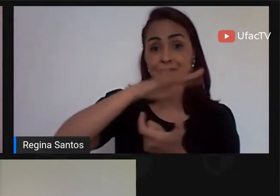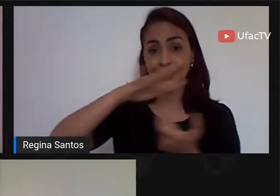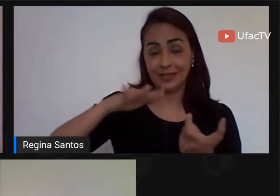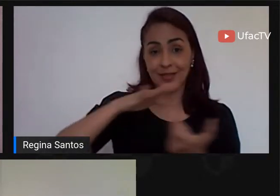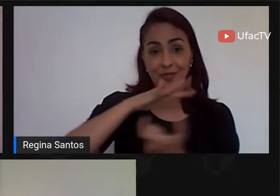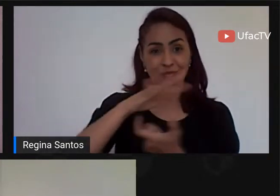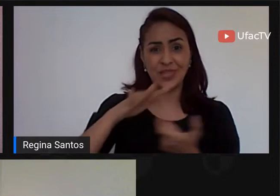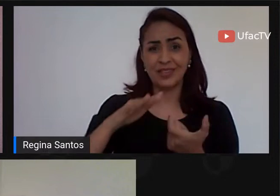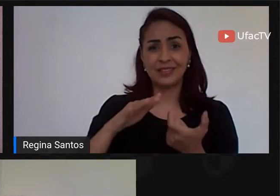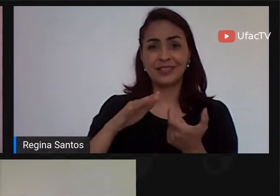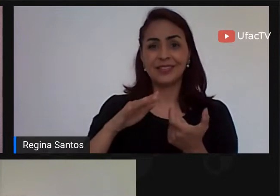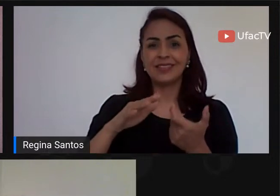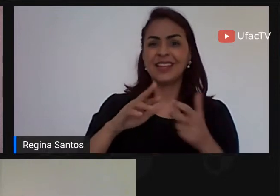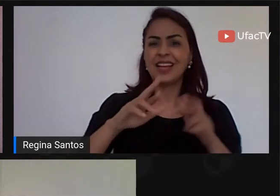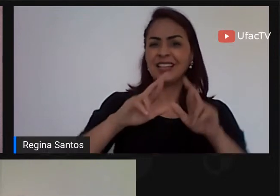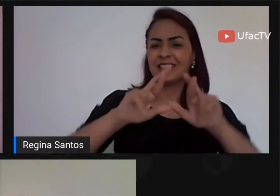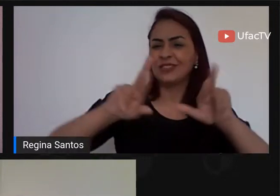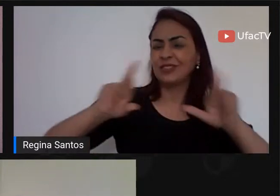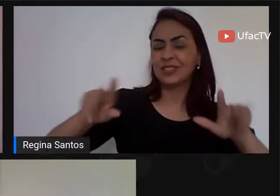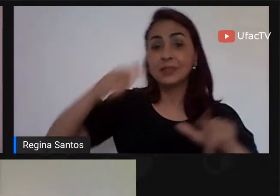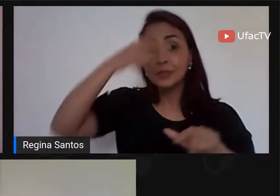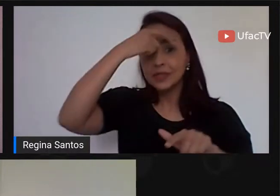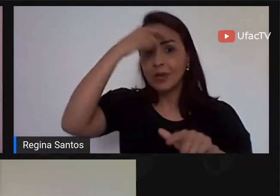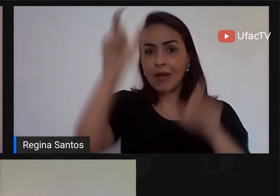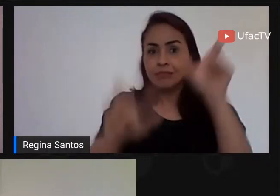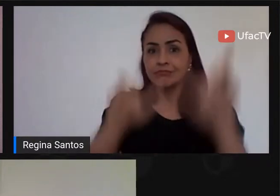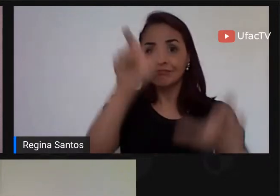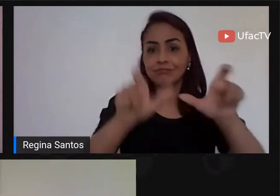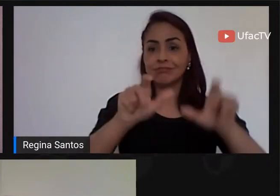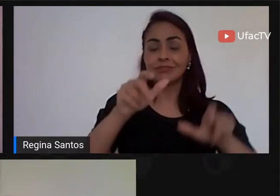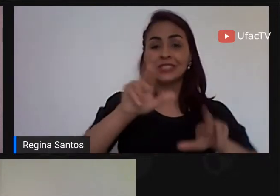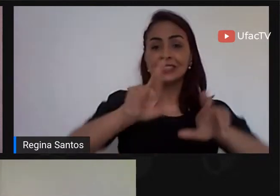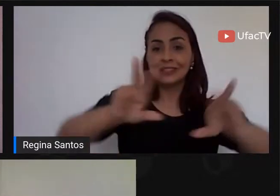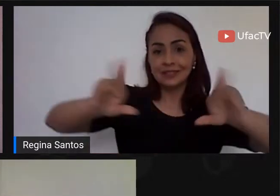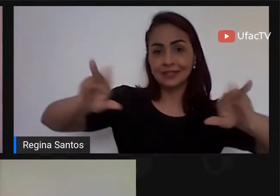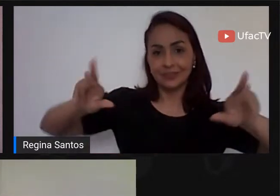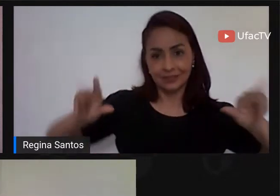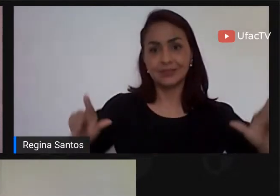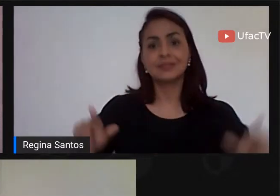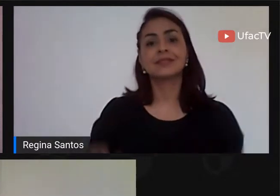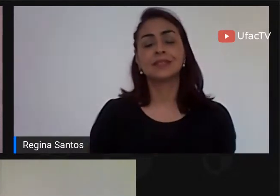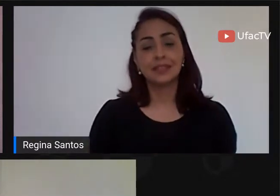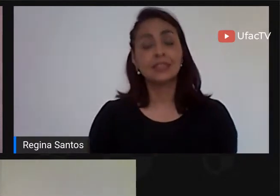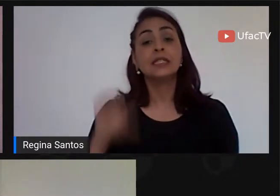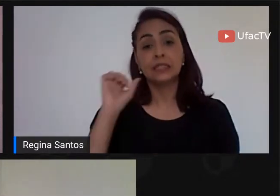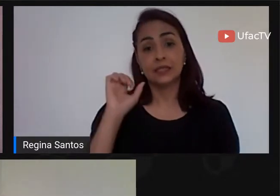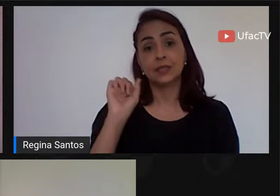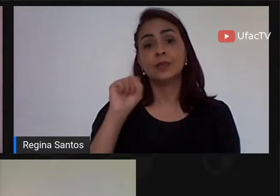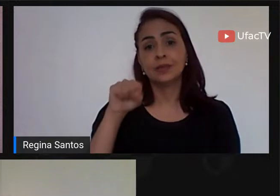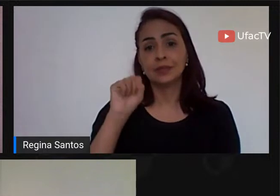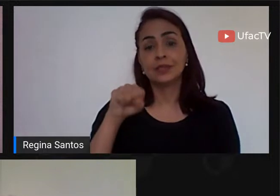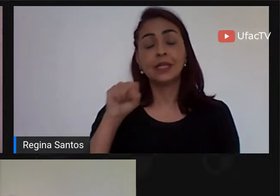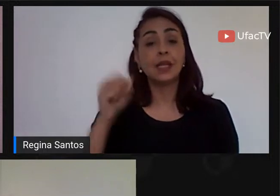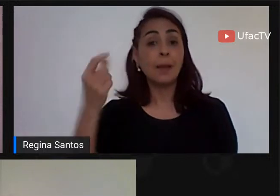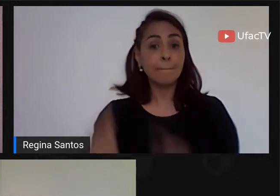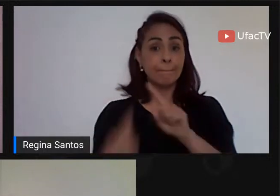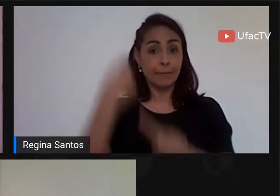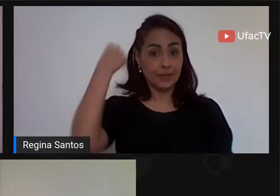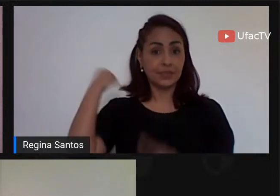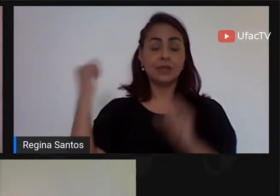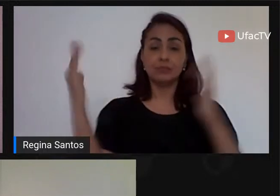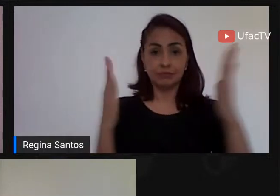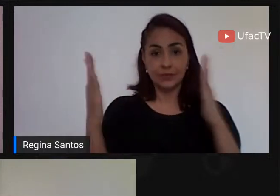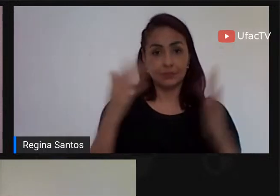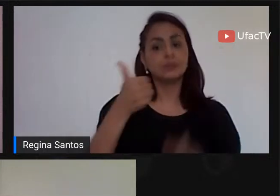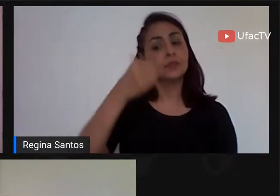diversidade de sujeitos sociais, né, então, sim, se pensava, de fato, isso